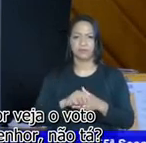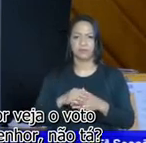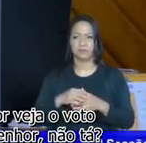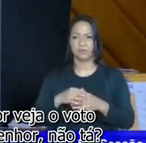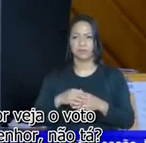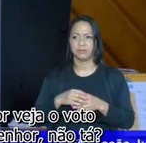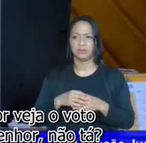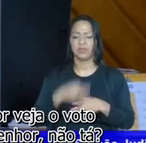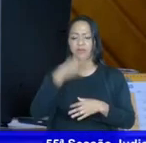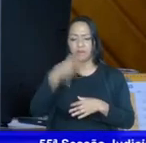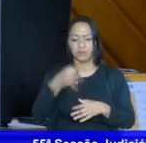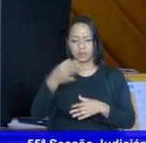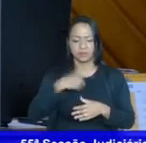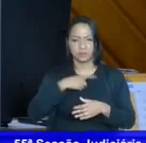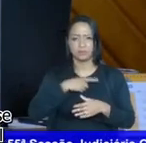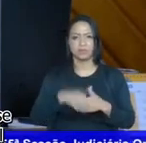acho que está na tela do senhor, não está?